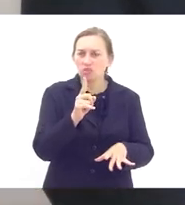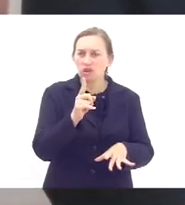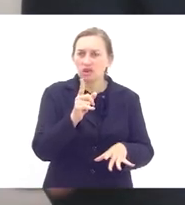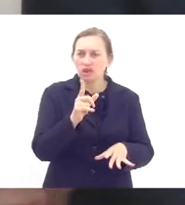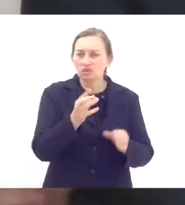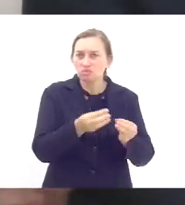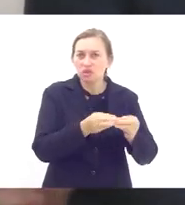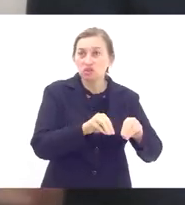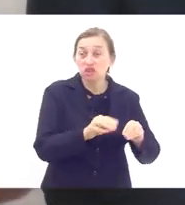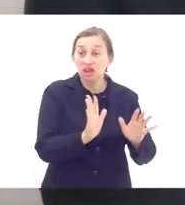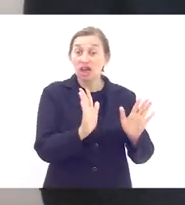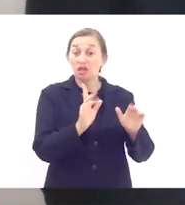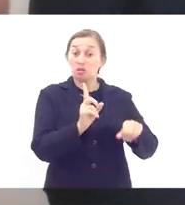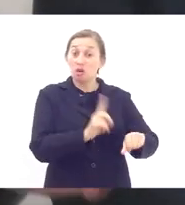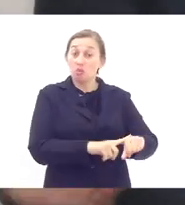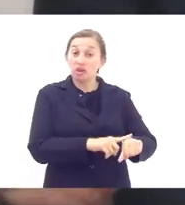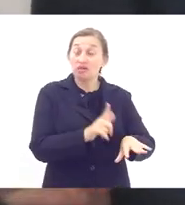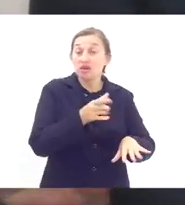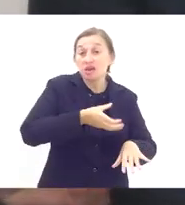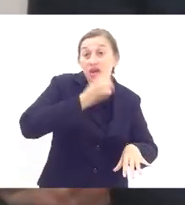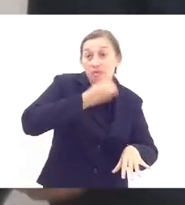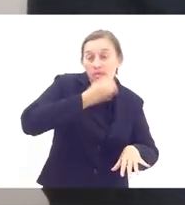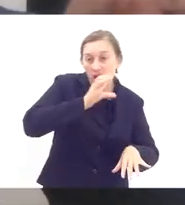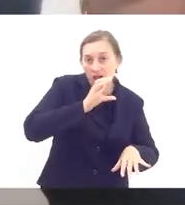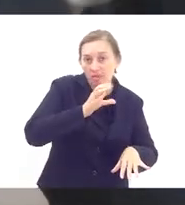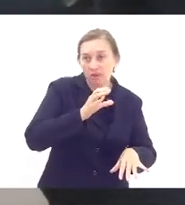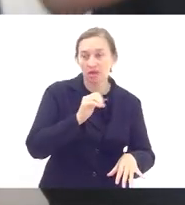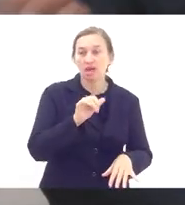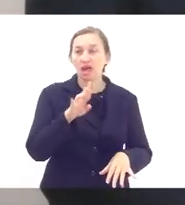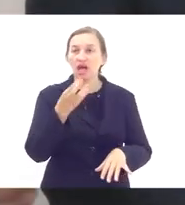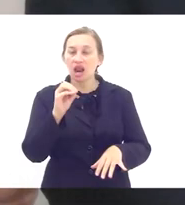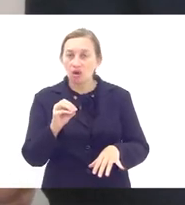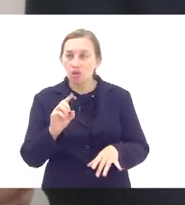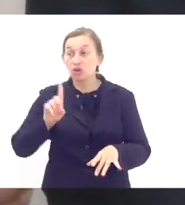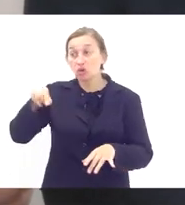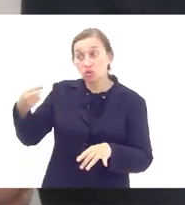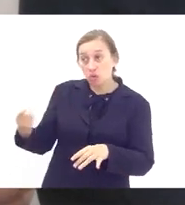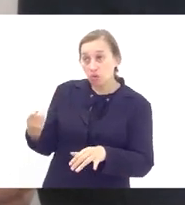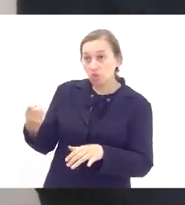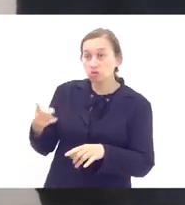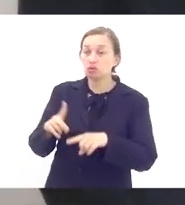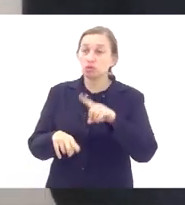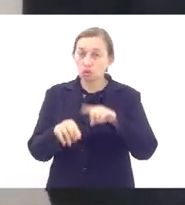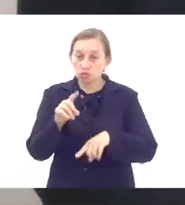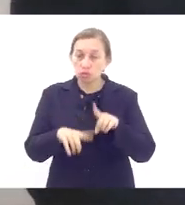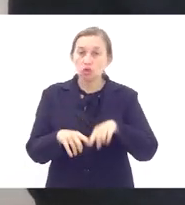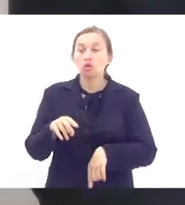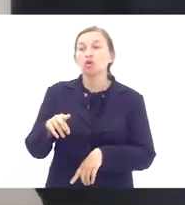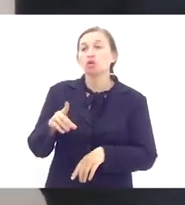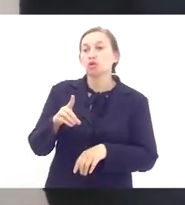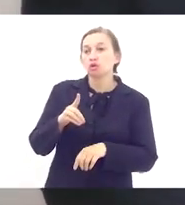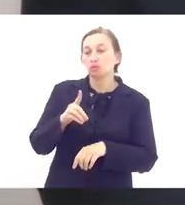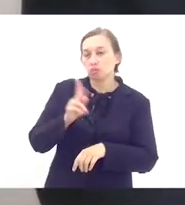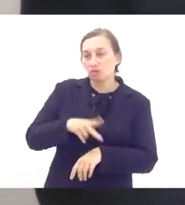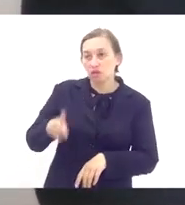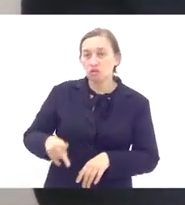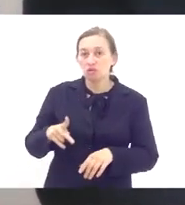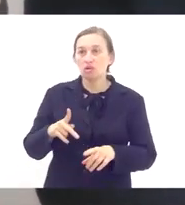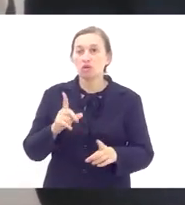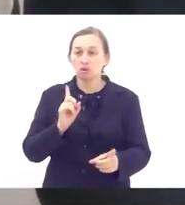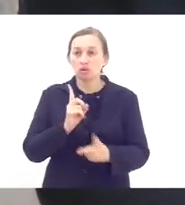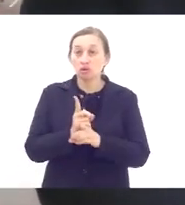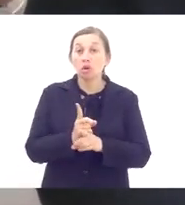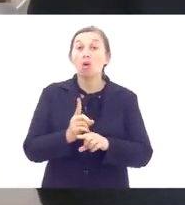coliforme fecais, o cloro em excesso e demais componentes que o professor achou. Por isso que isso aí não deve estar provocando